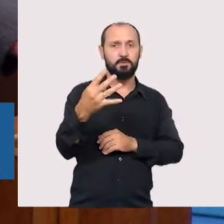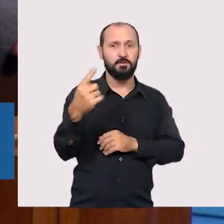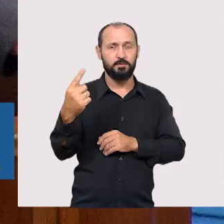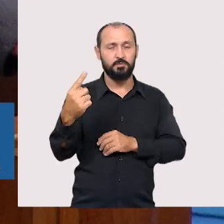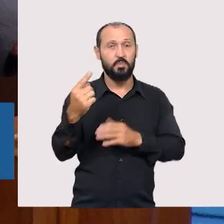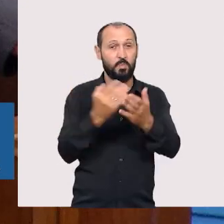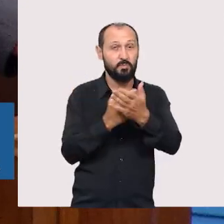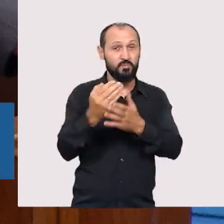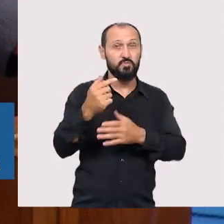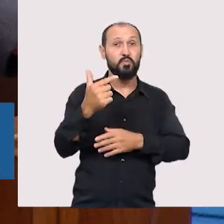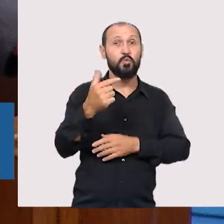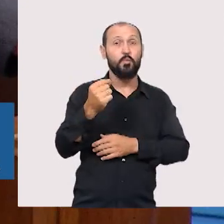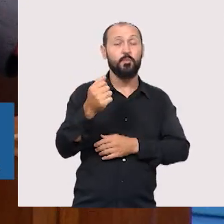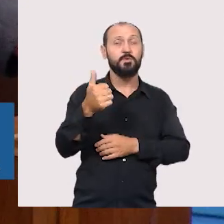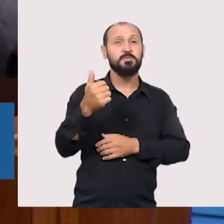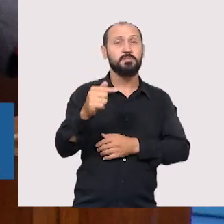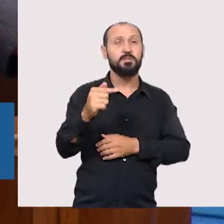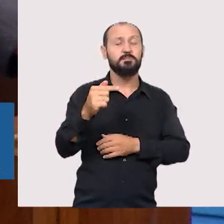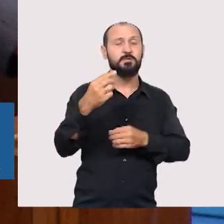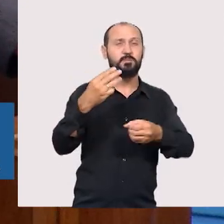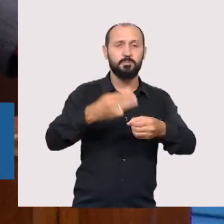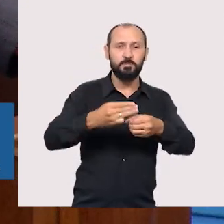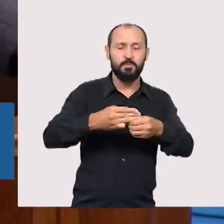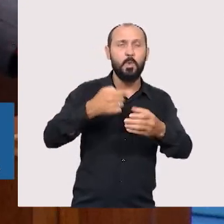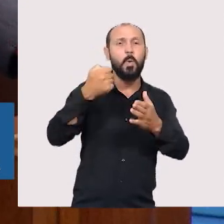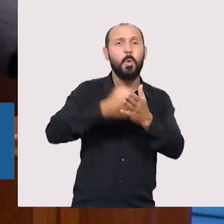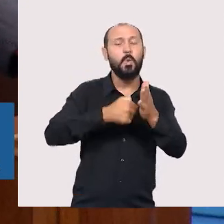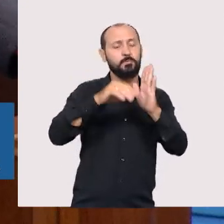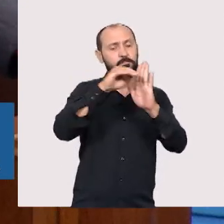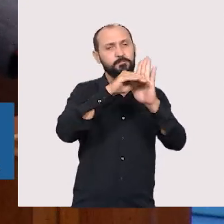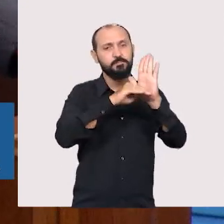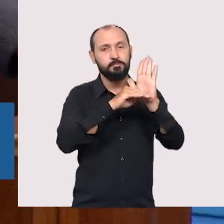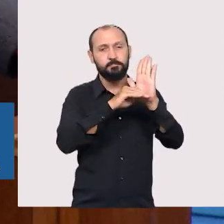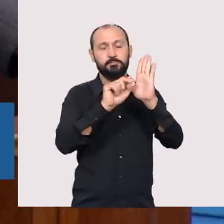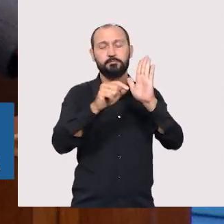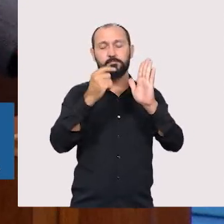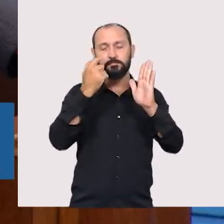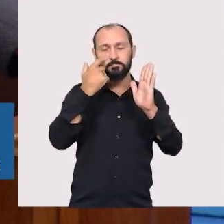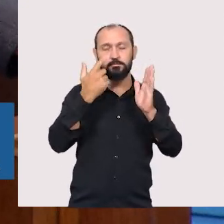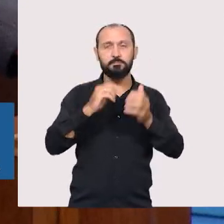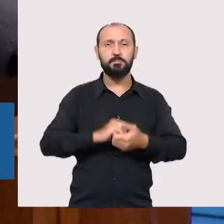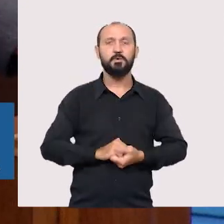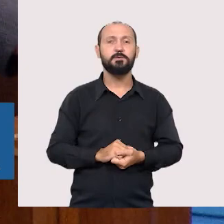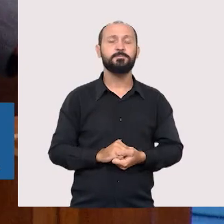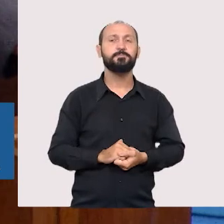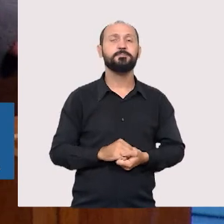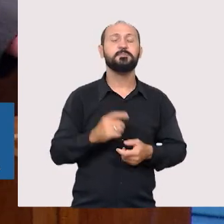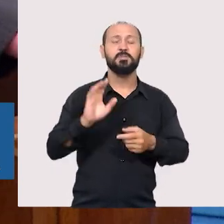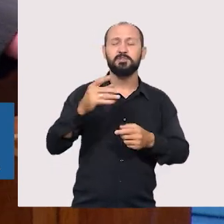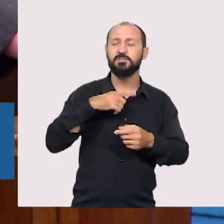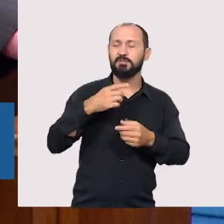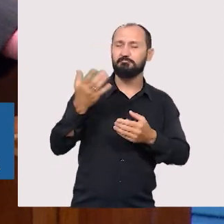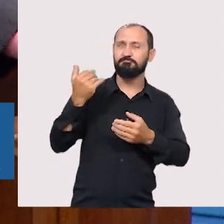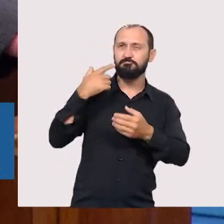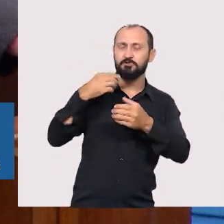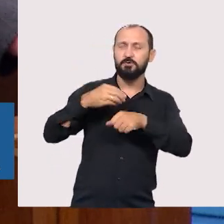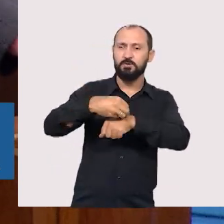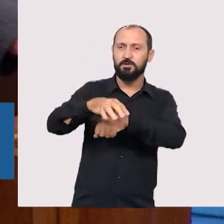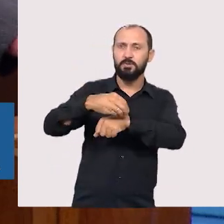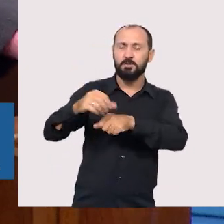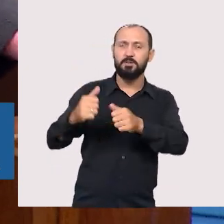Lei 13.431, que existe desde 2017, mas são raros os municípios que cumprem. Vamos falar em nível de Estado,